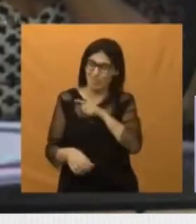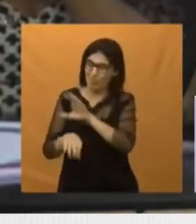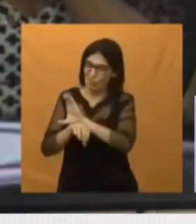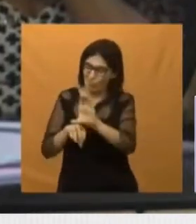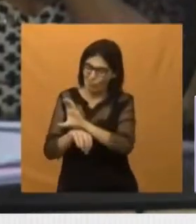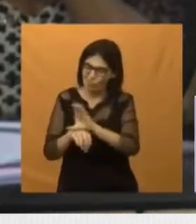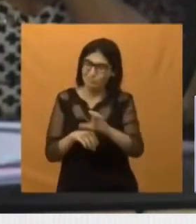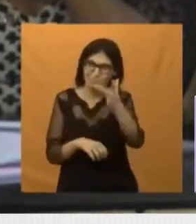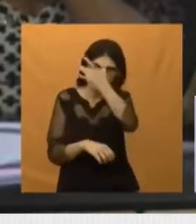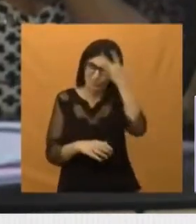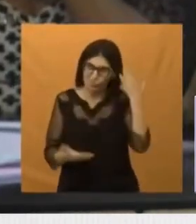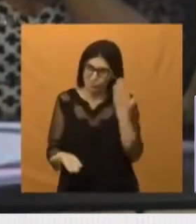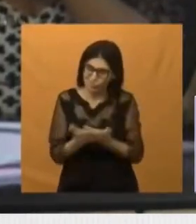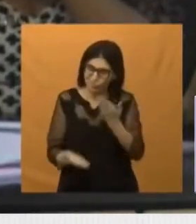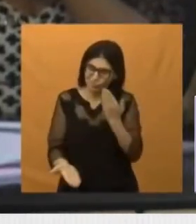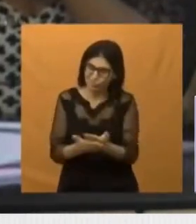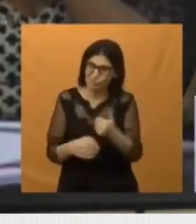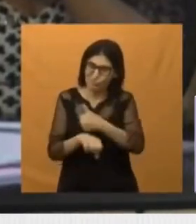Nesse contexto,